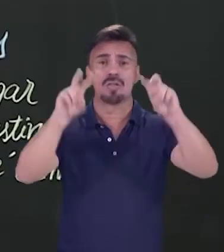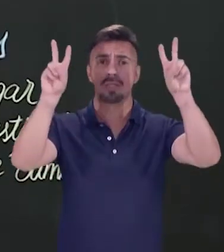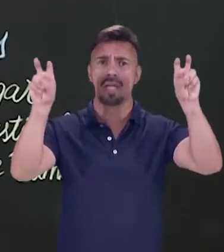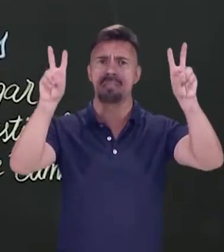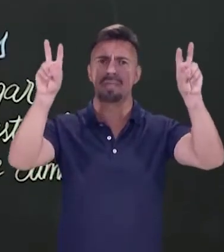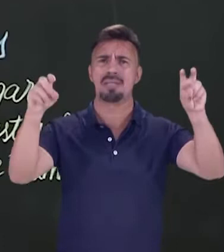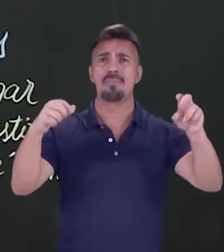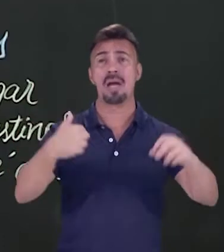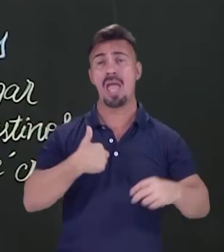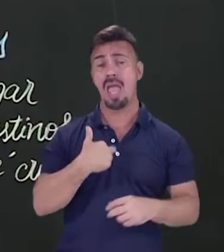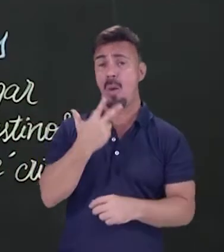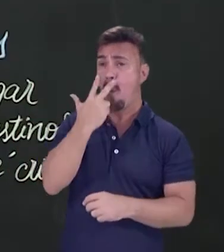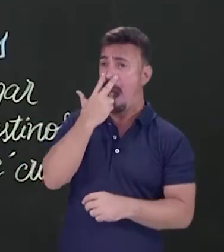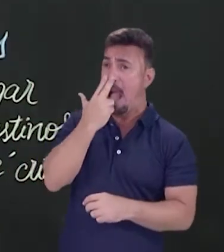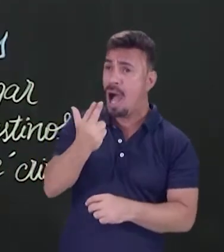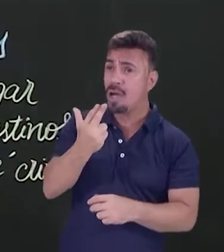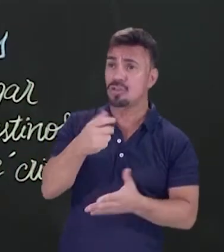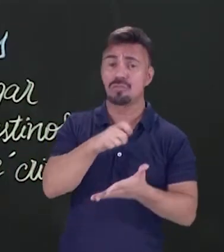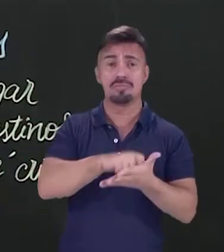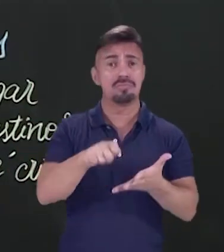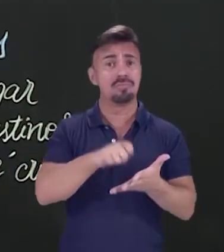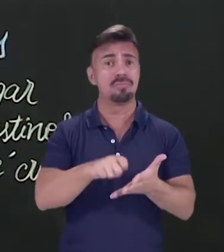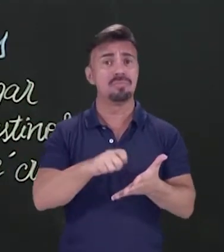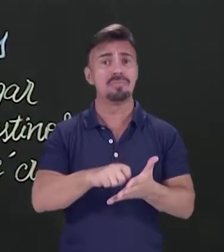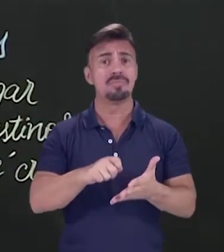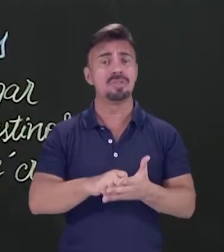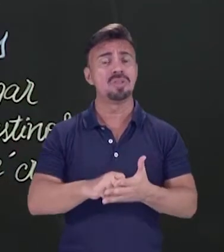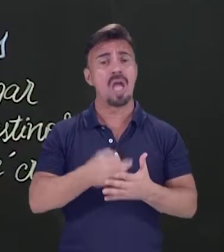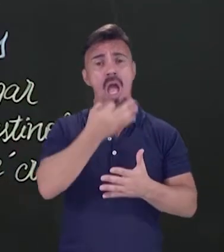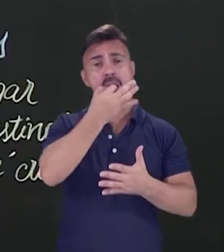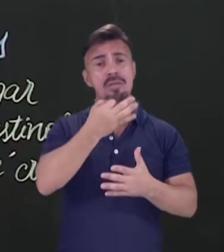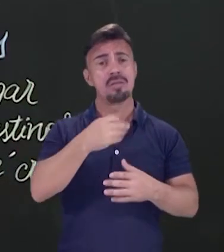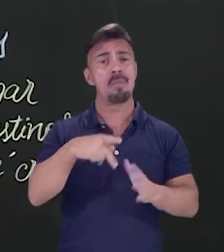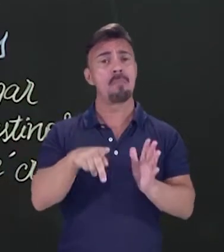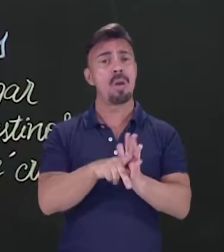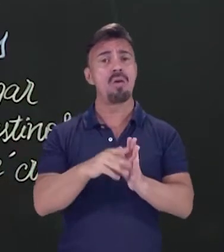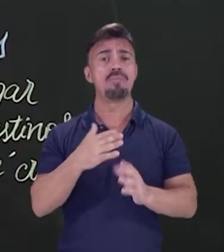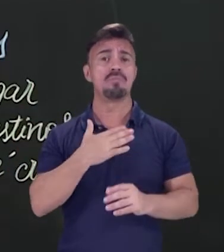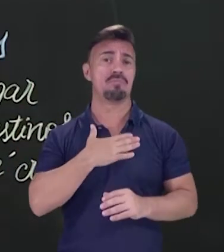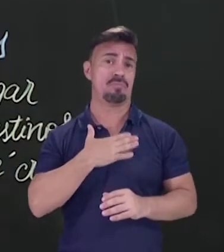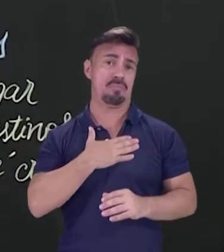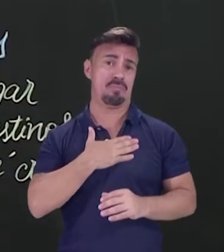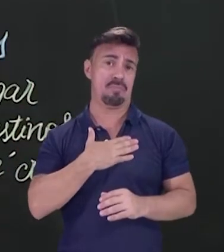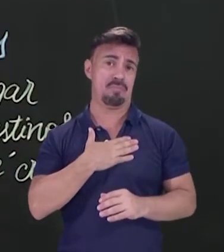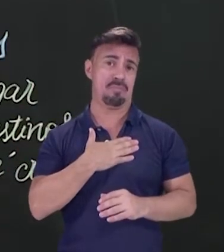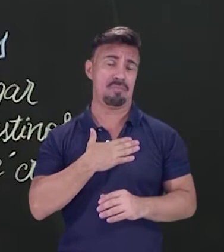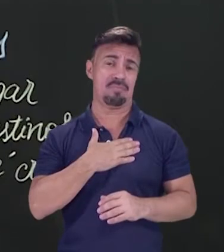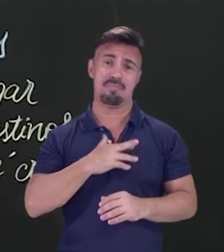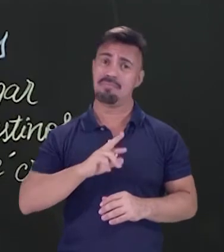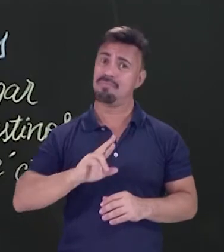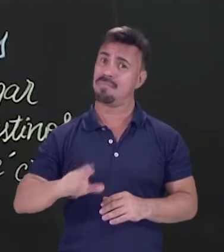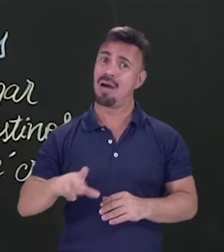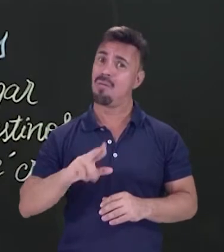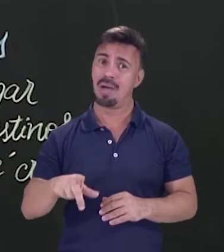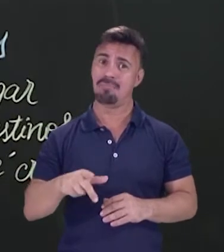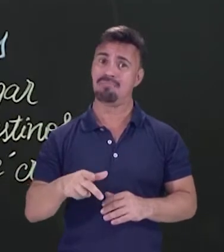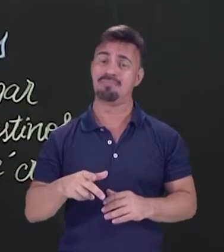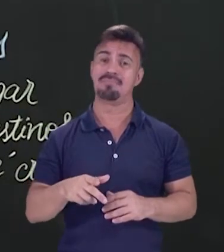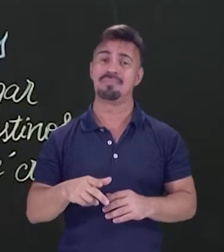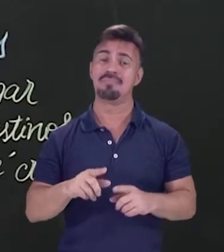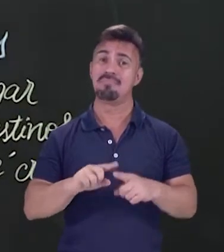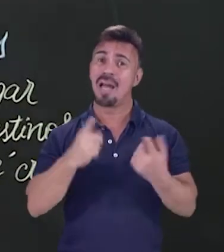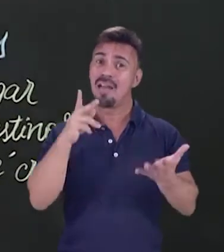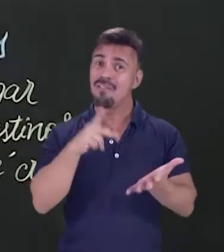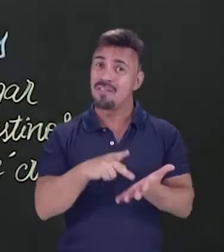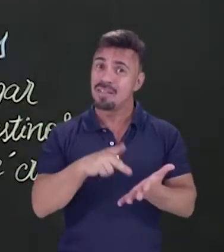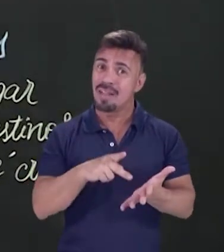que você acha, porque às vezes o que você acha é só um posicionamento subjetivo, sem base nenhuma, e que você nem pesquisou para saber se aquilo é